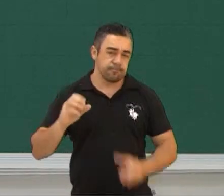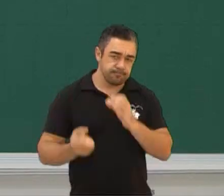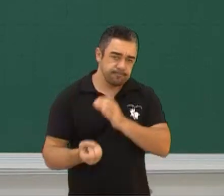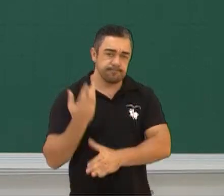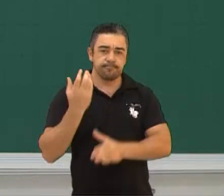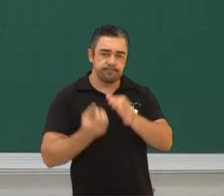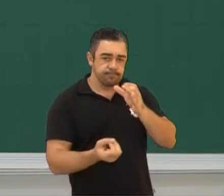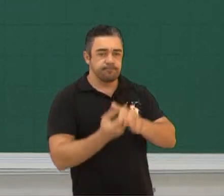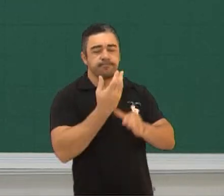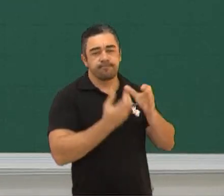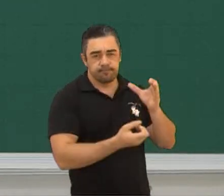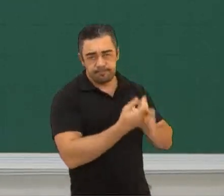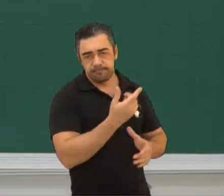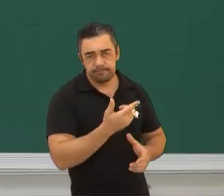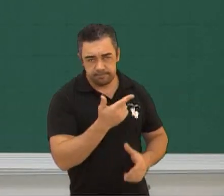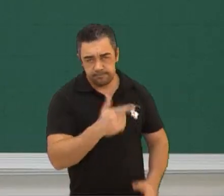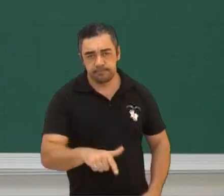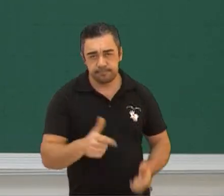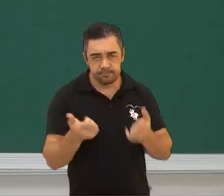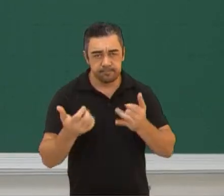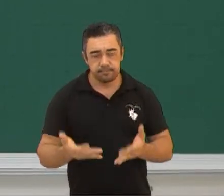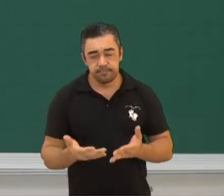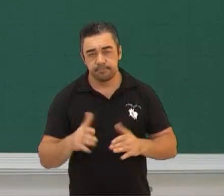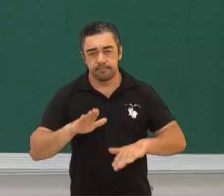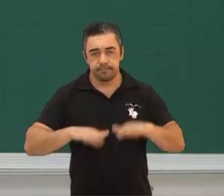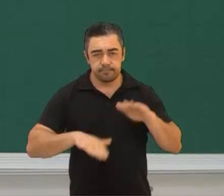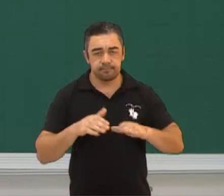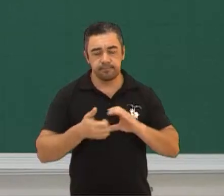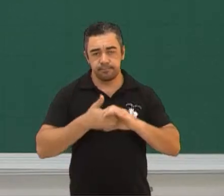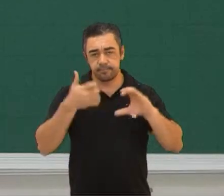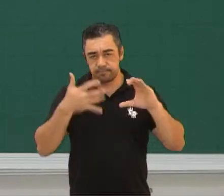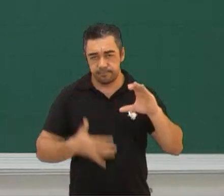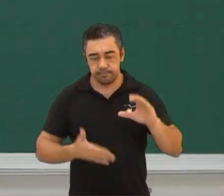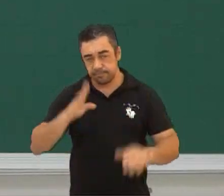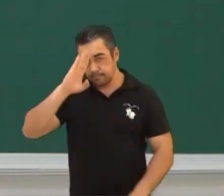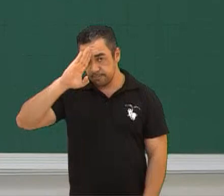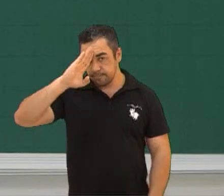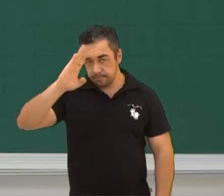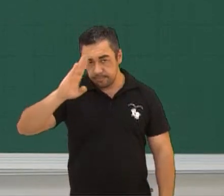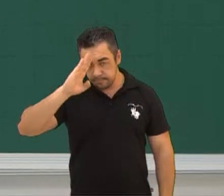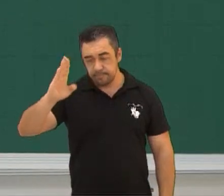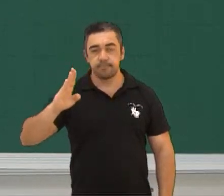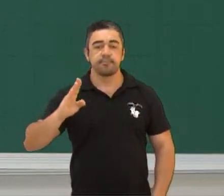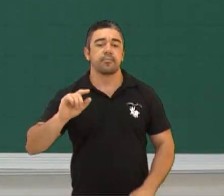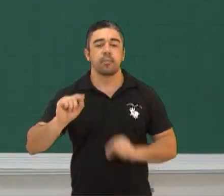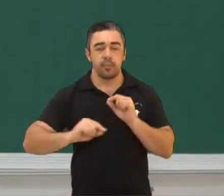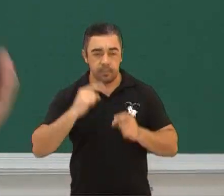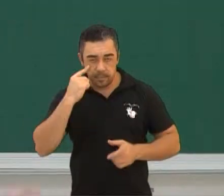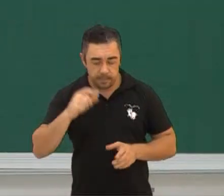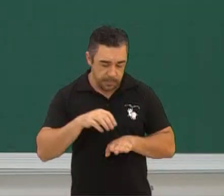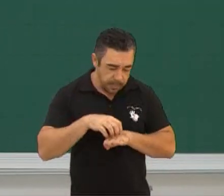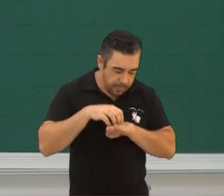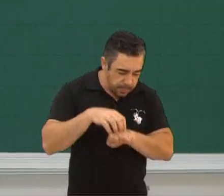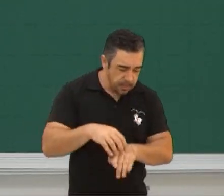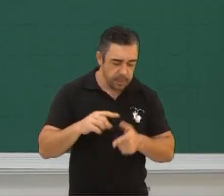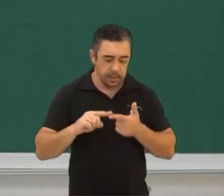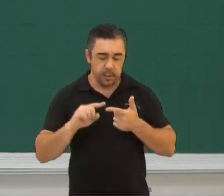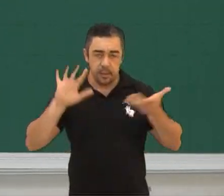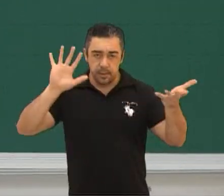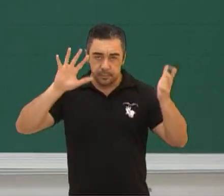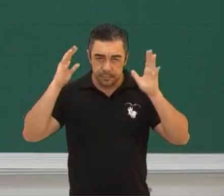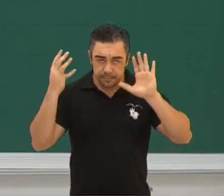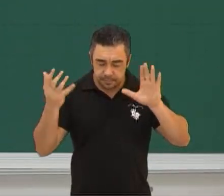acontecendo, como novamente dissemos, através de algumas características, principalmente ao transporte, algumas questões de